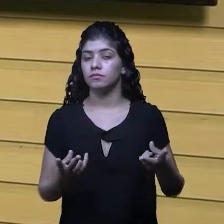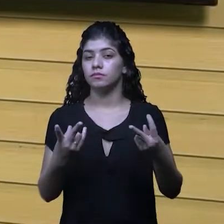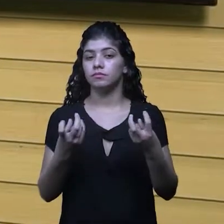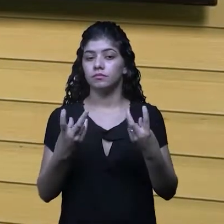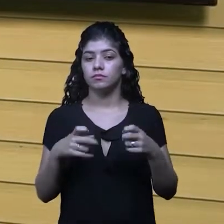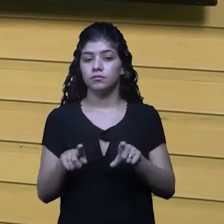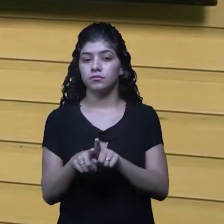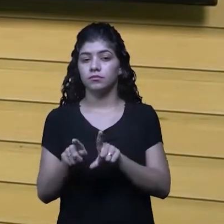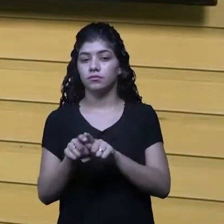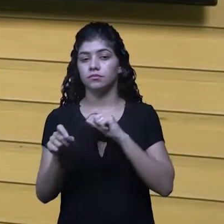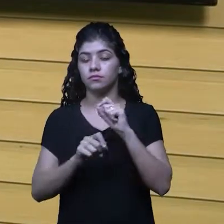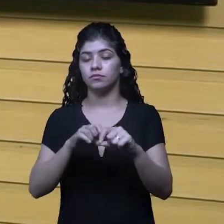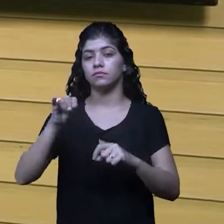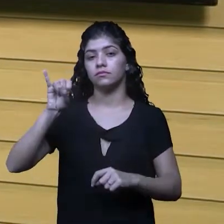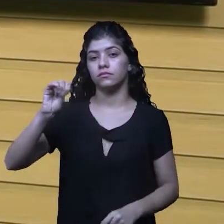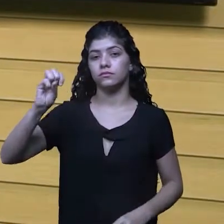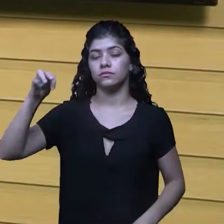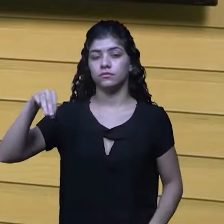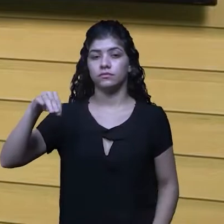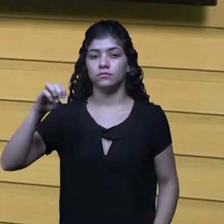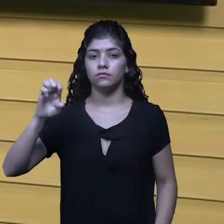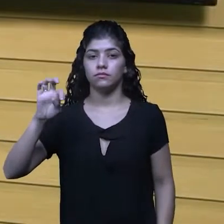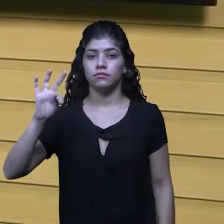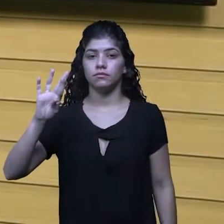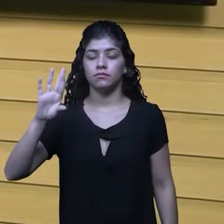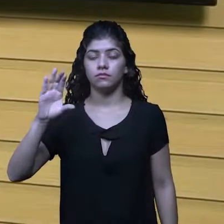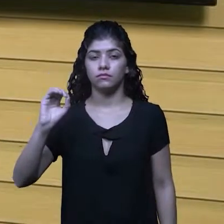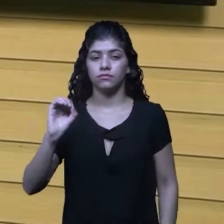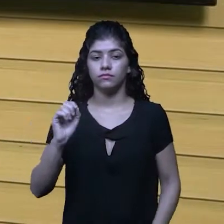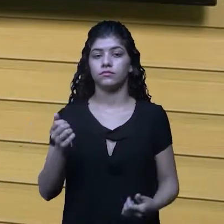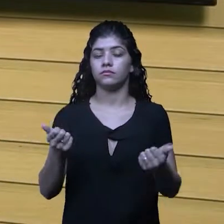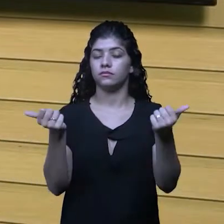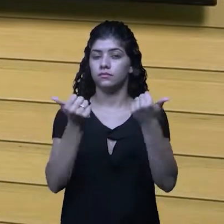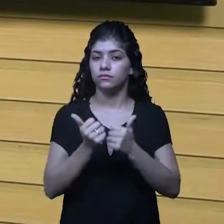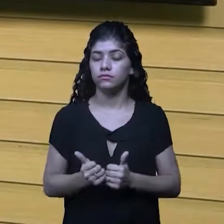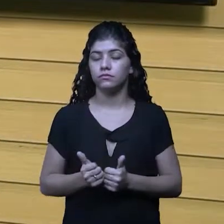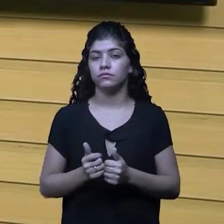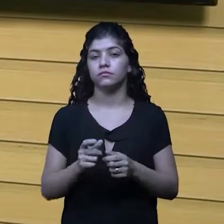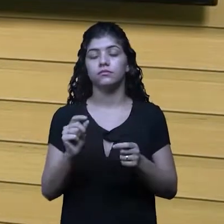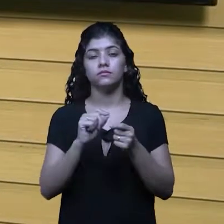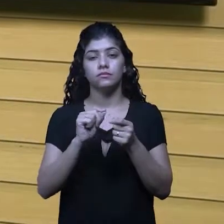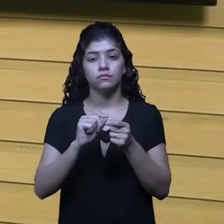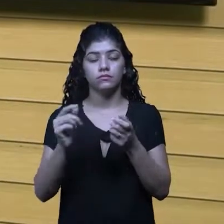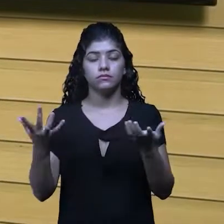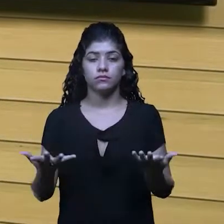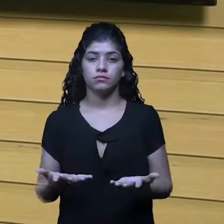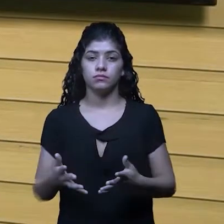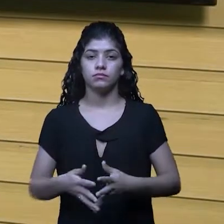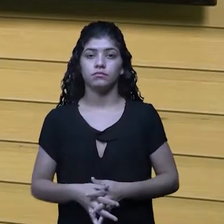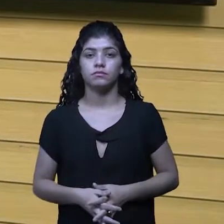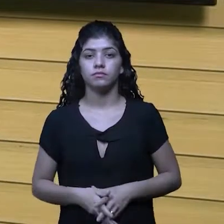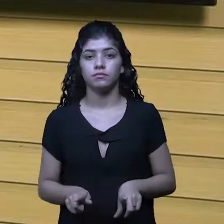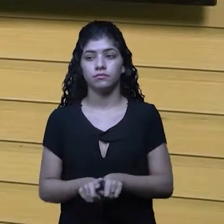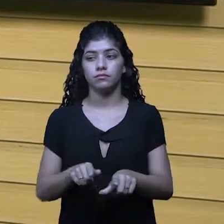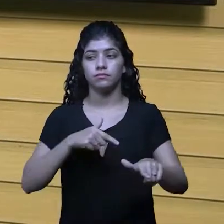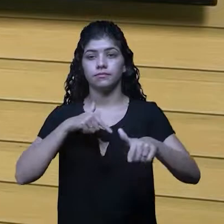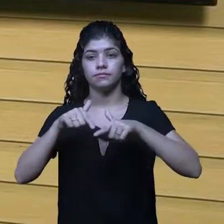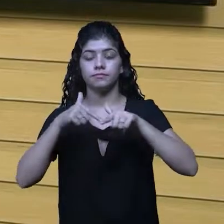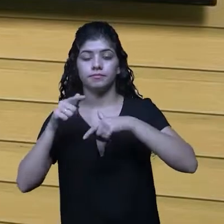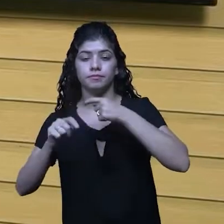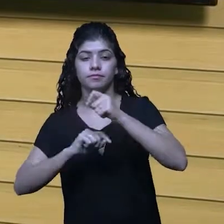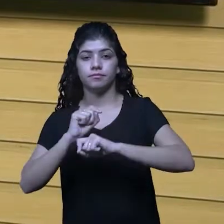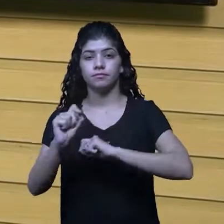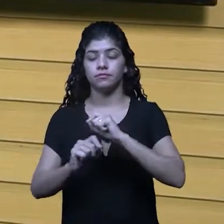ter percebido aqui que é o Inmetro que faz esse tipo de atividade. Então, o Inmetro